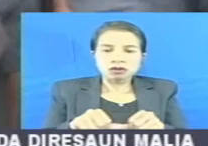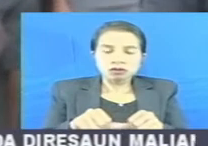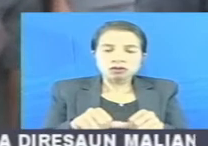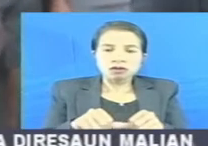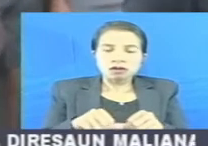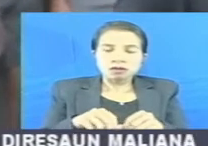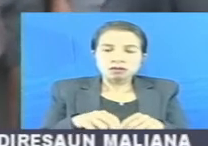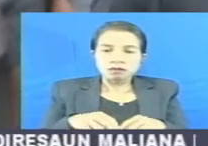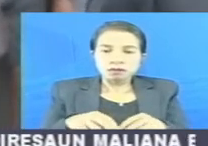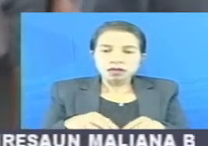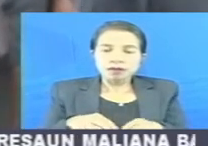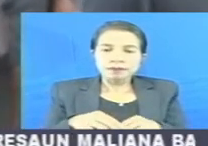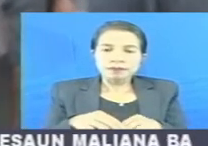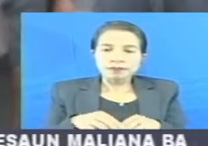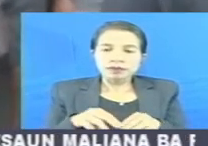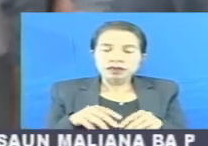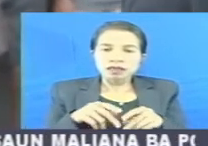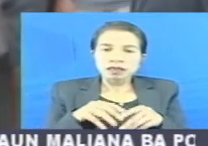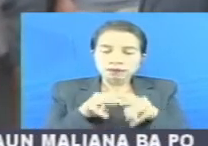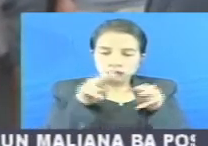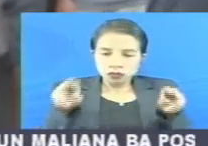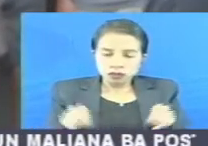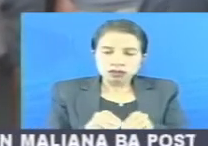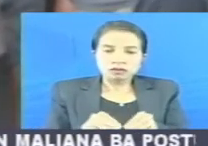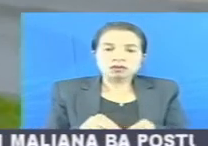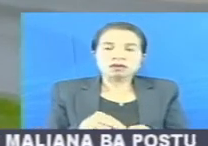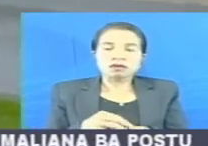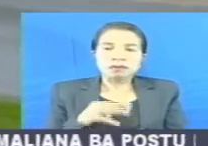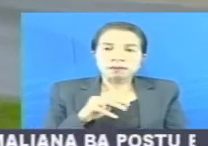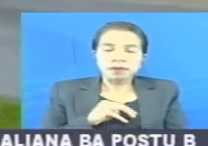Moris Fatin. Maluru Lore, município